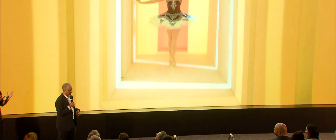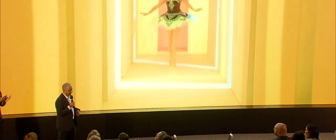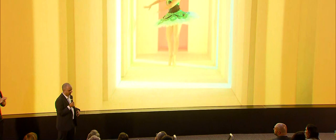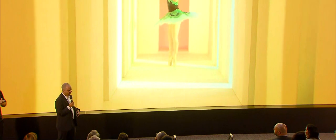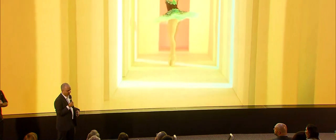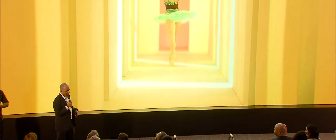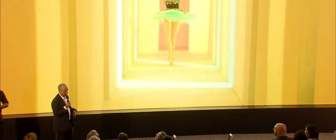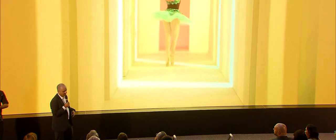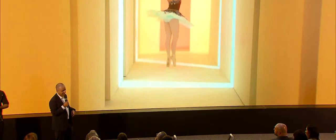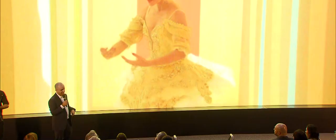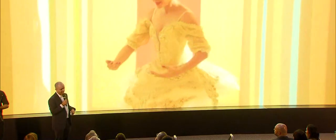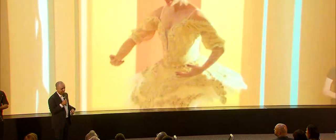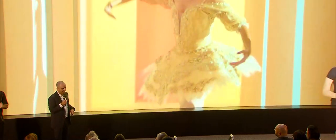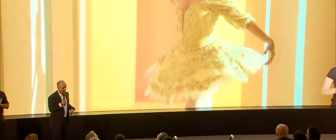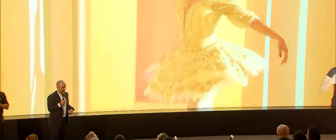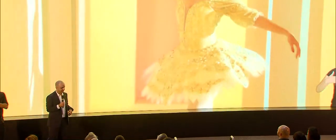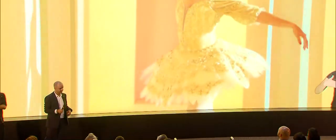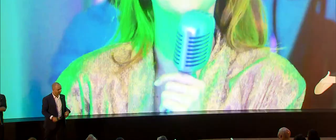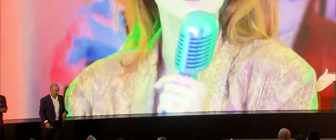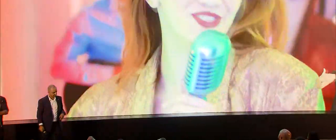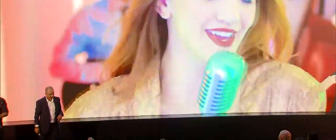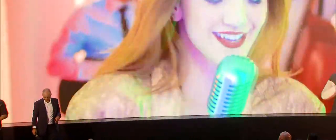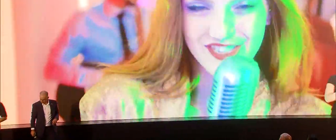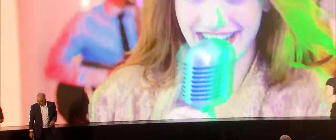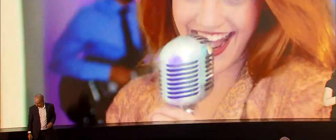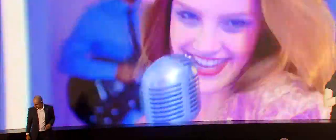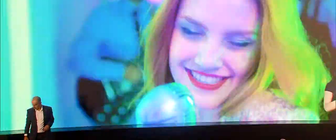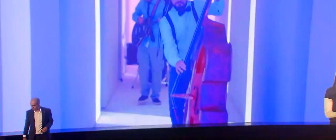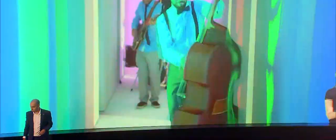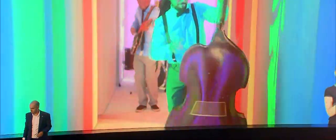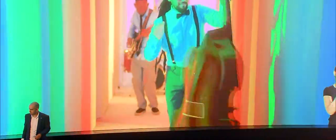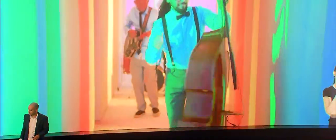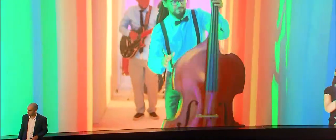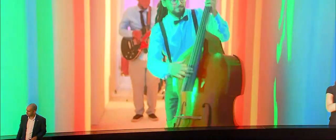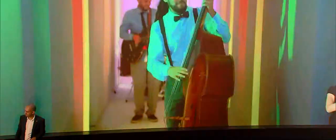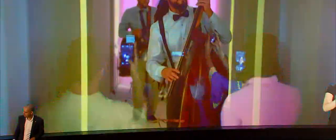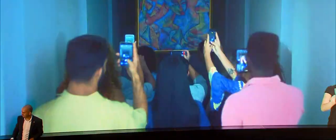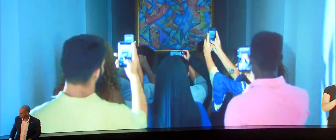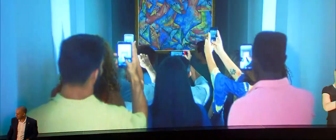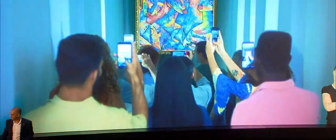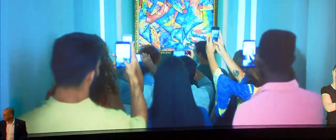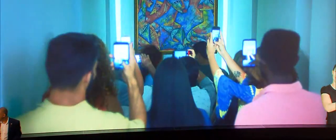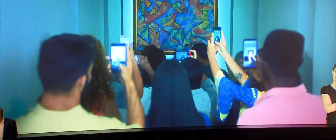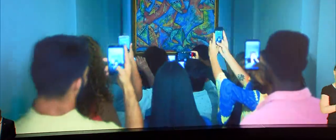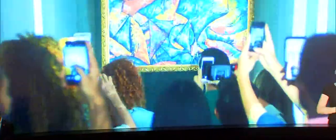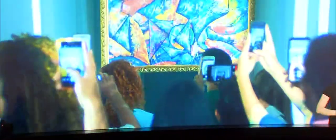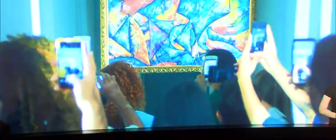da campanha publicitária. O Ministério da Educação está lançando a ID Estudantil.